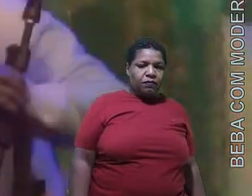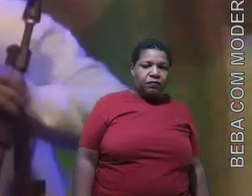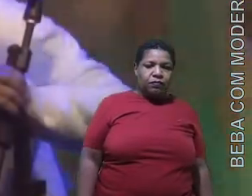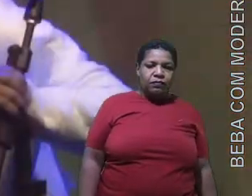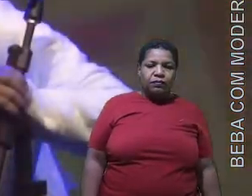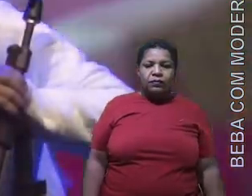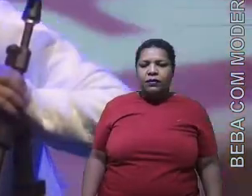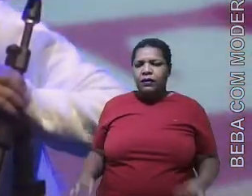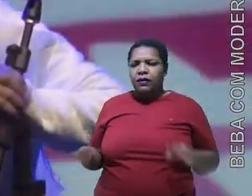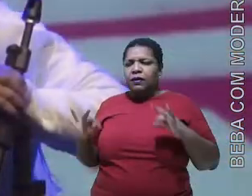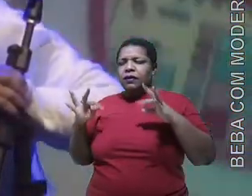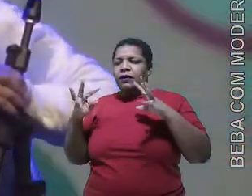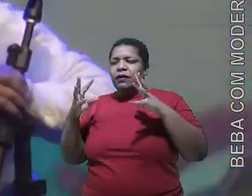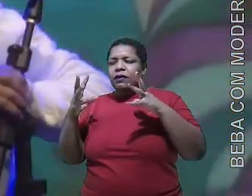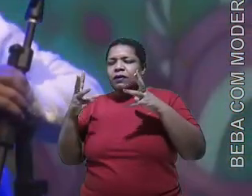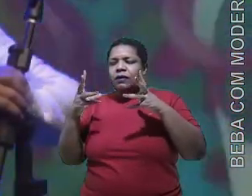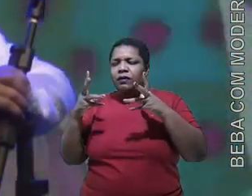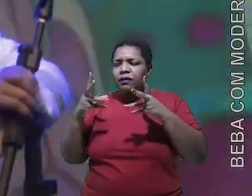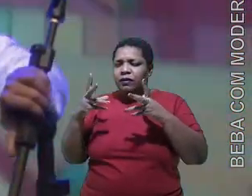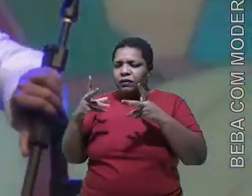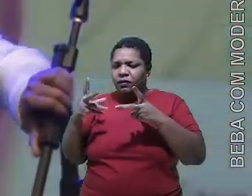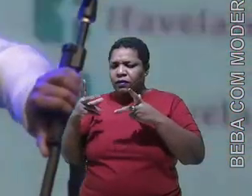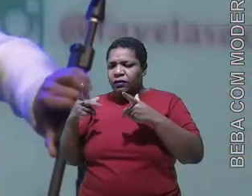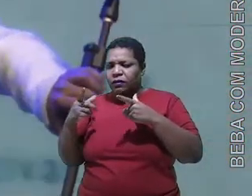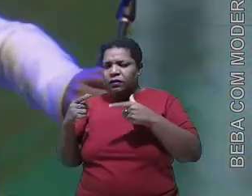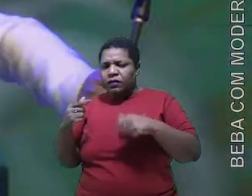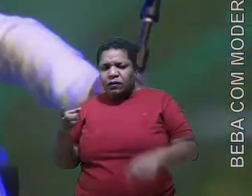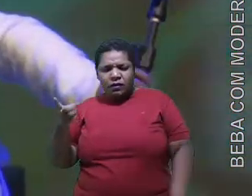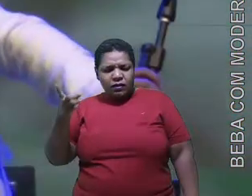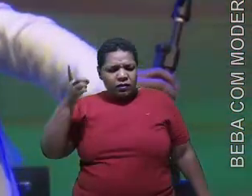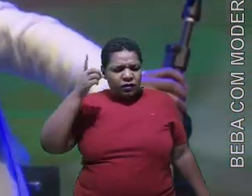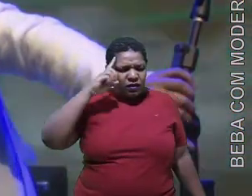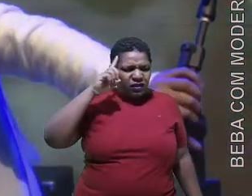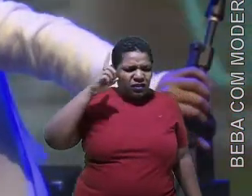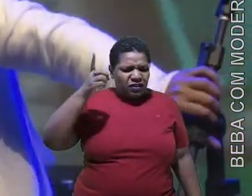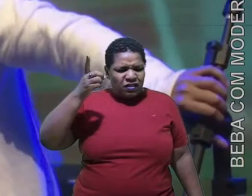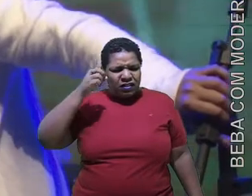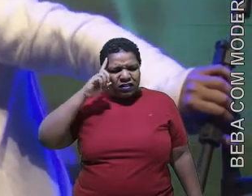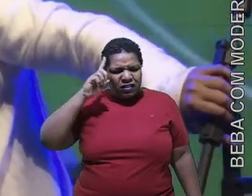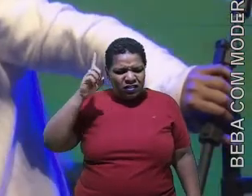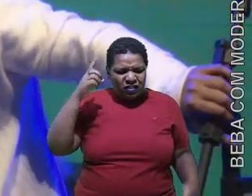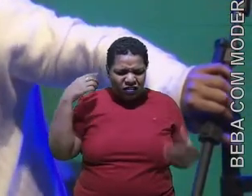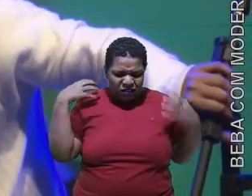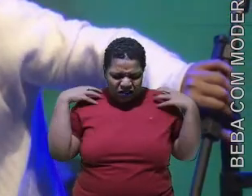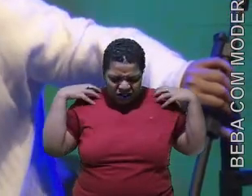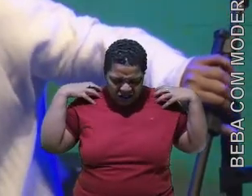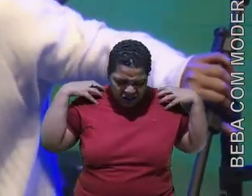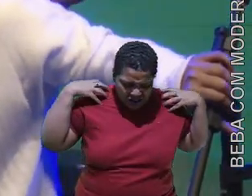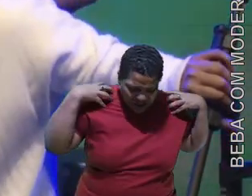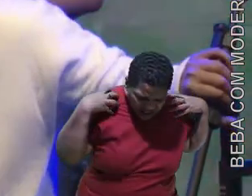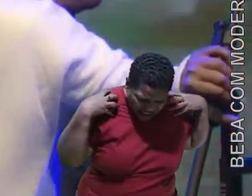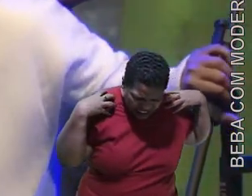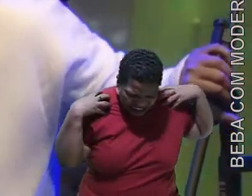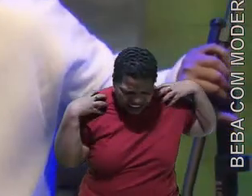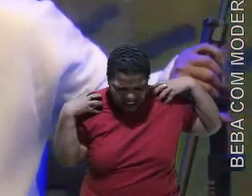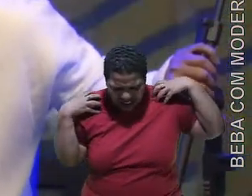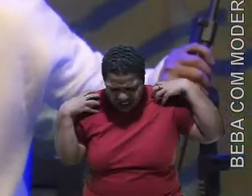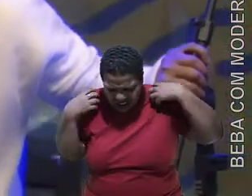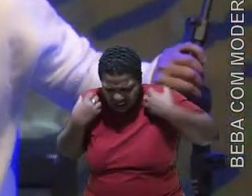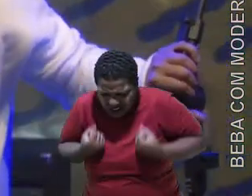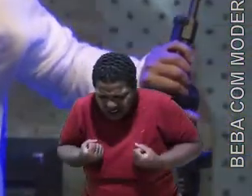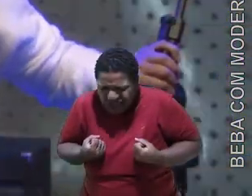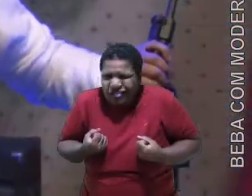tudo eu perdi nove dos meus ombros para baixo